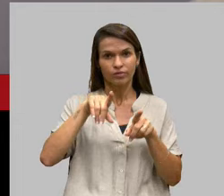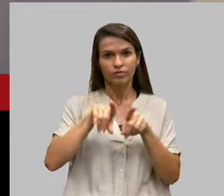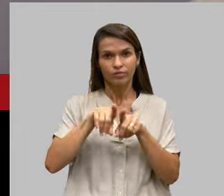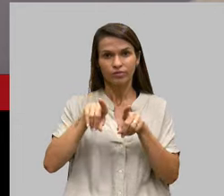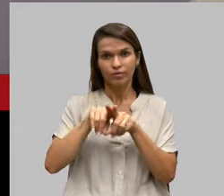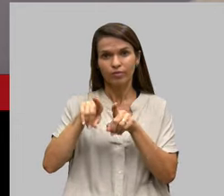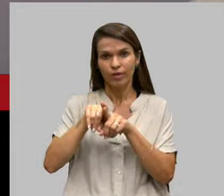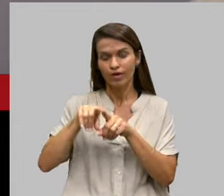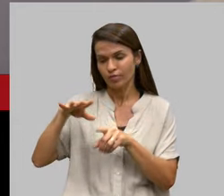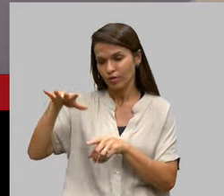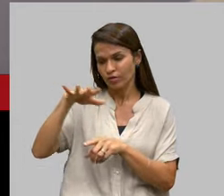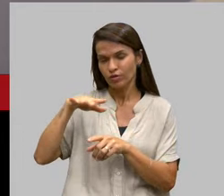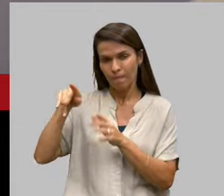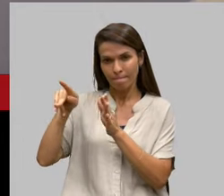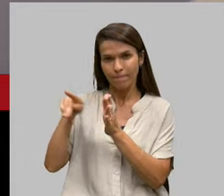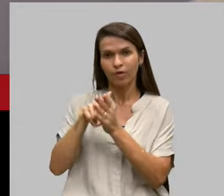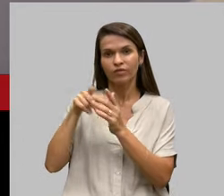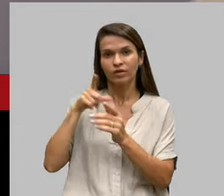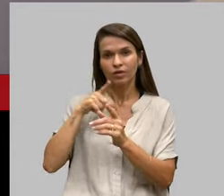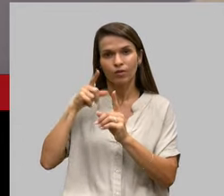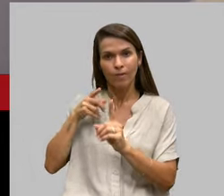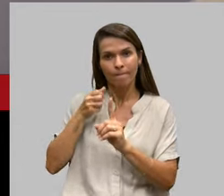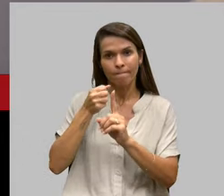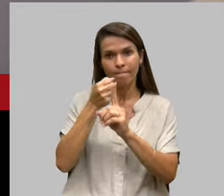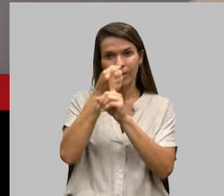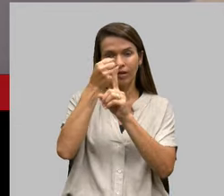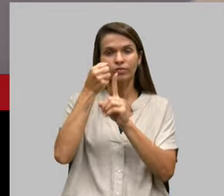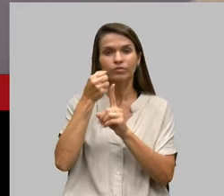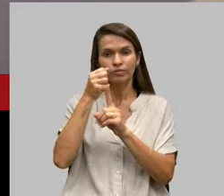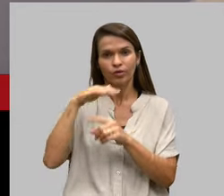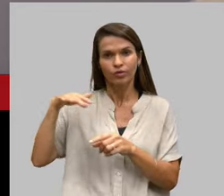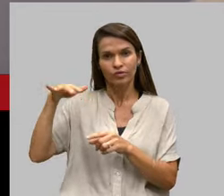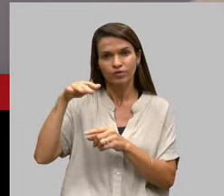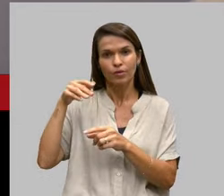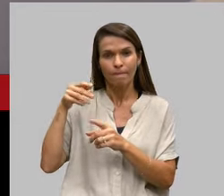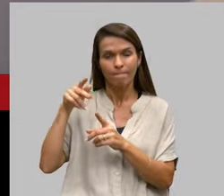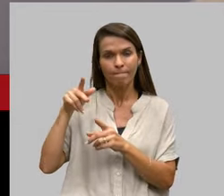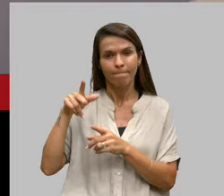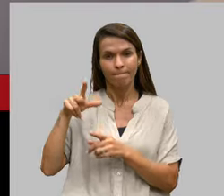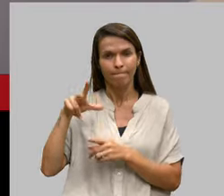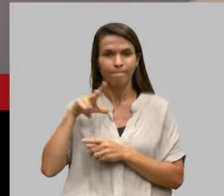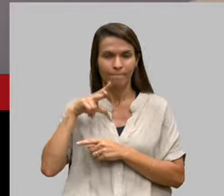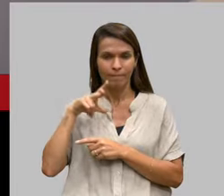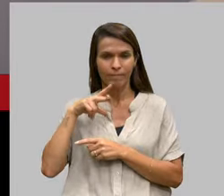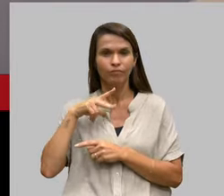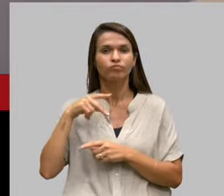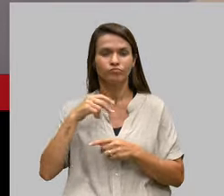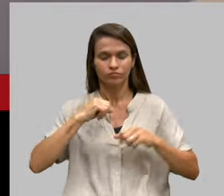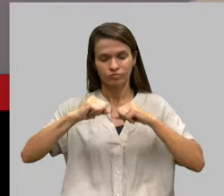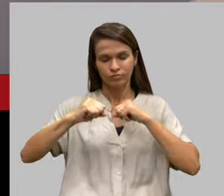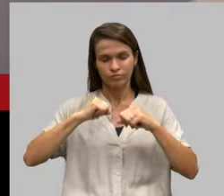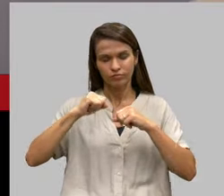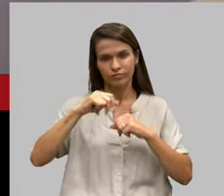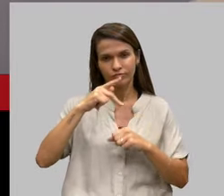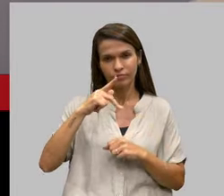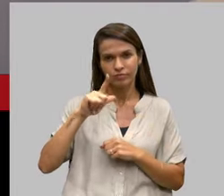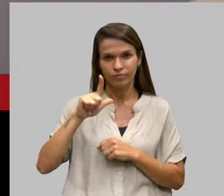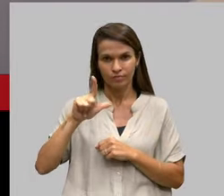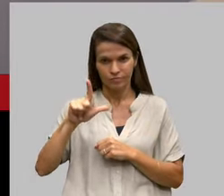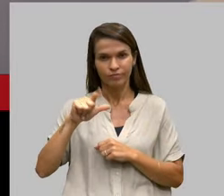próprios também vai ter um impacto muito grande para os regimes próprios a gente vai também buscar debater esse PL Muito obrigado Mais uma vez